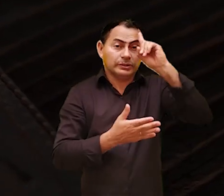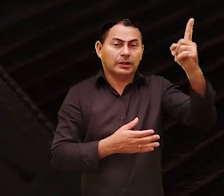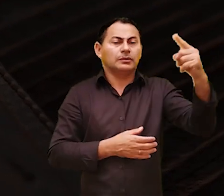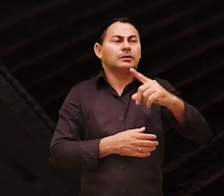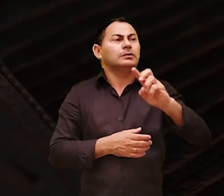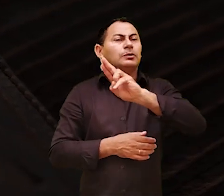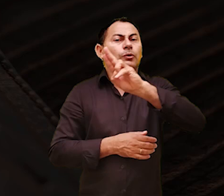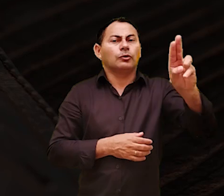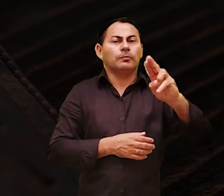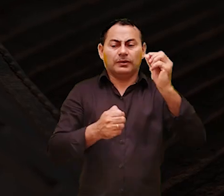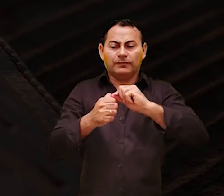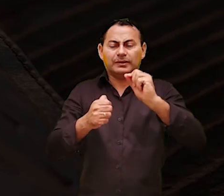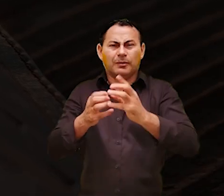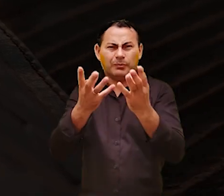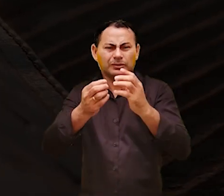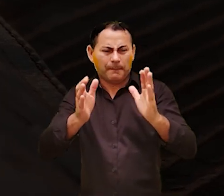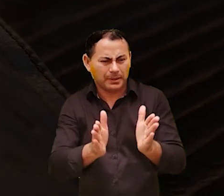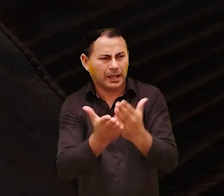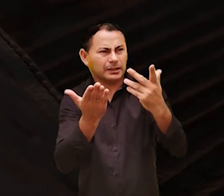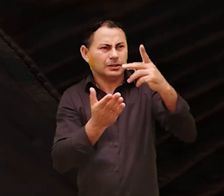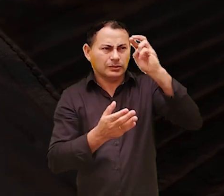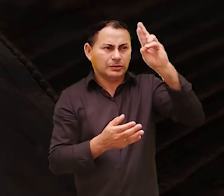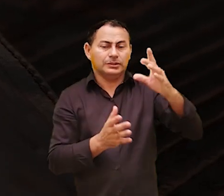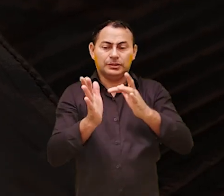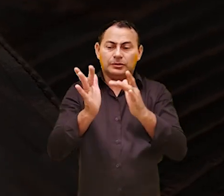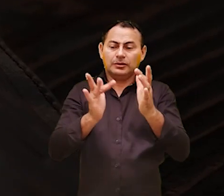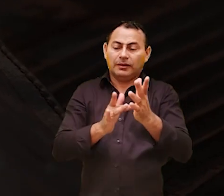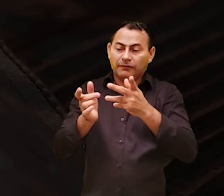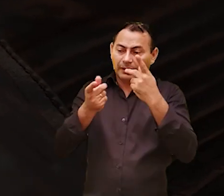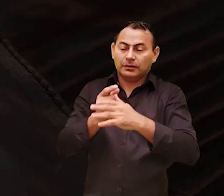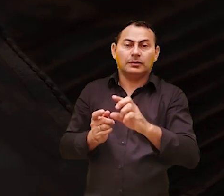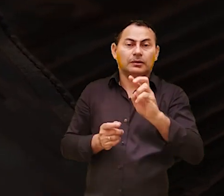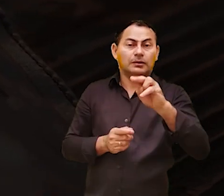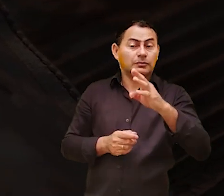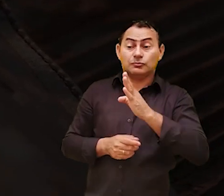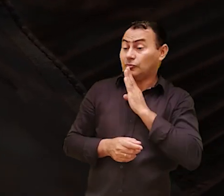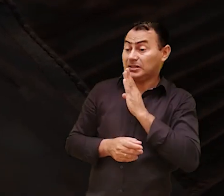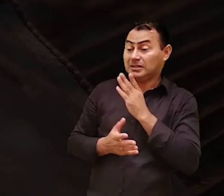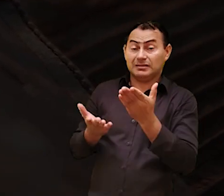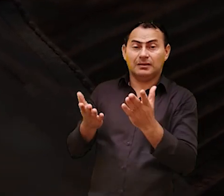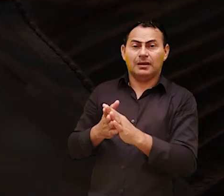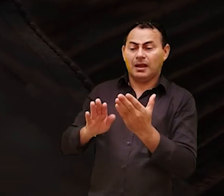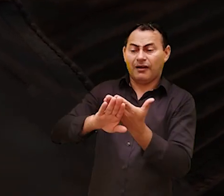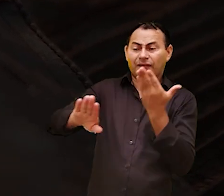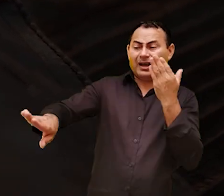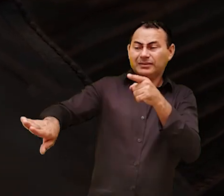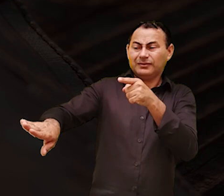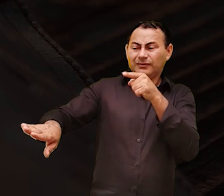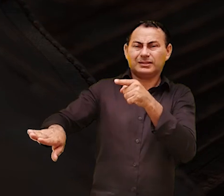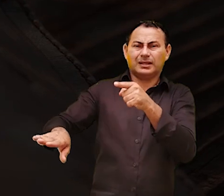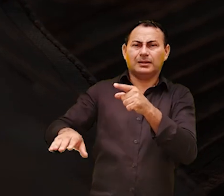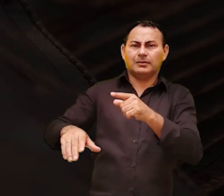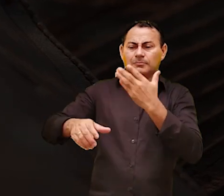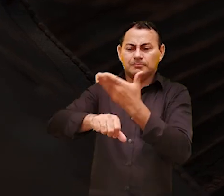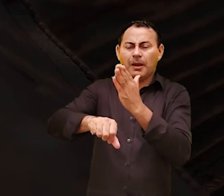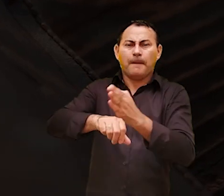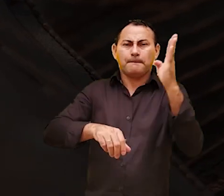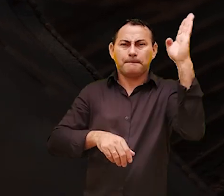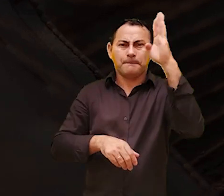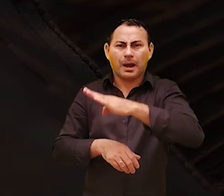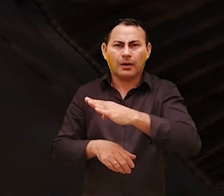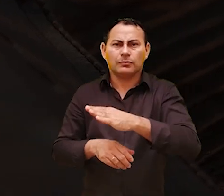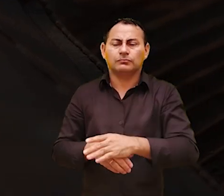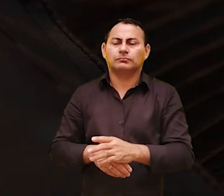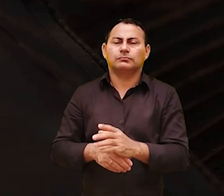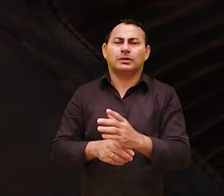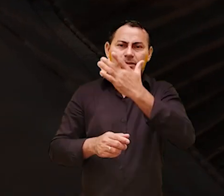dirão, Senhor, em teu nome não realizamos muitos milagres. E Jesus dirá, nunca os conheci, afastem-se de mim, vocês que praticam